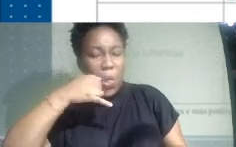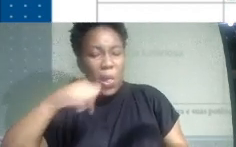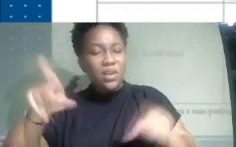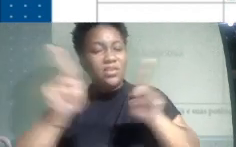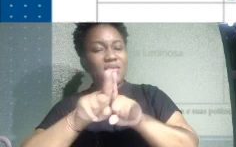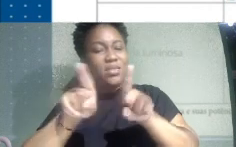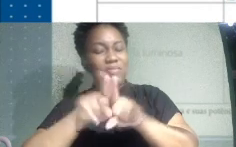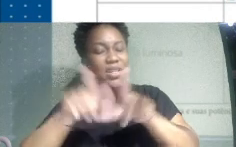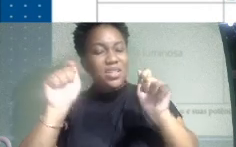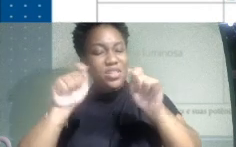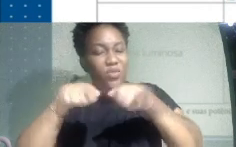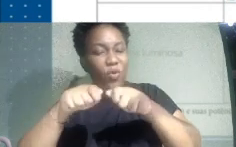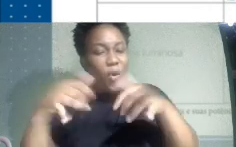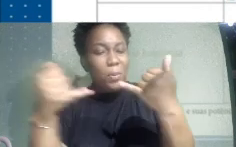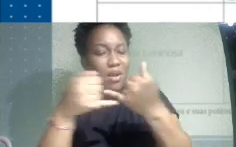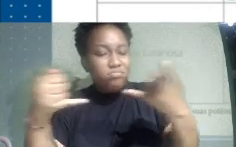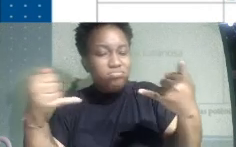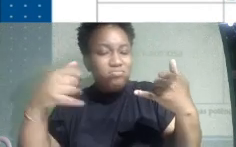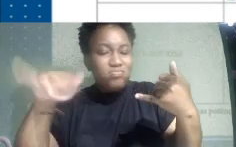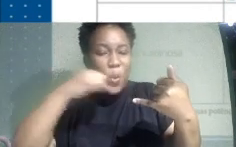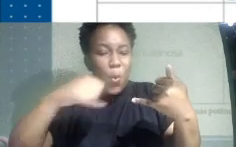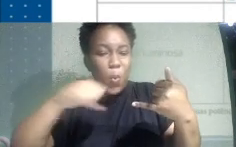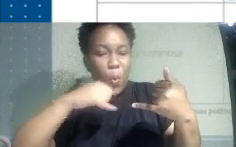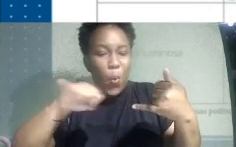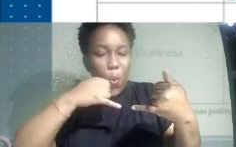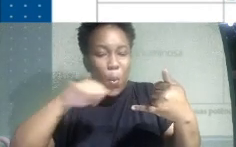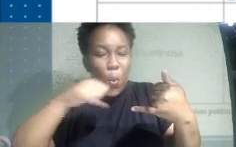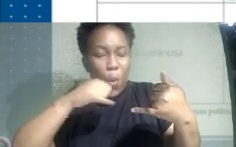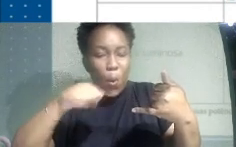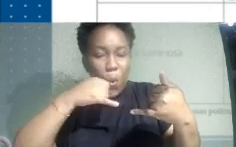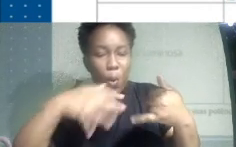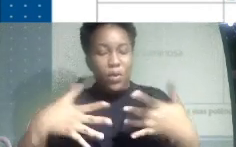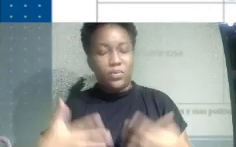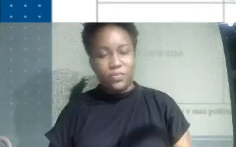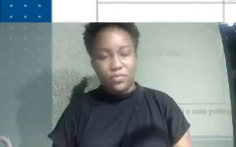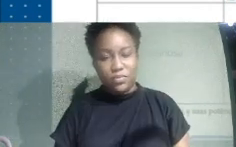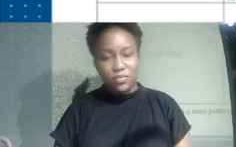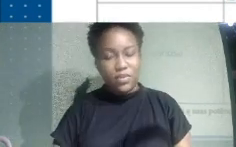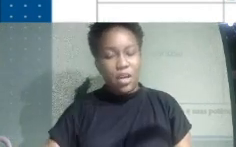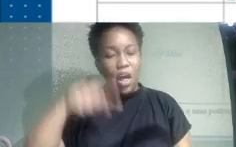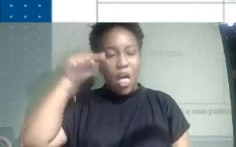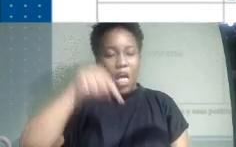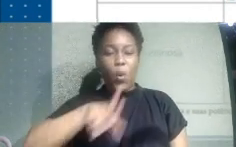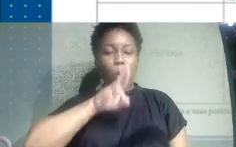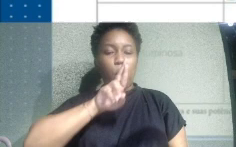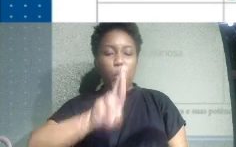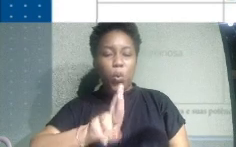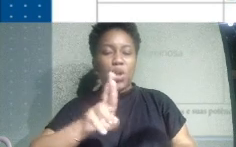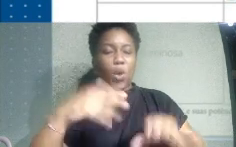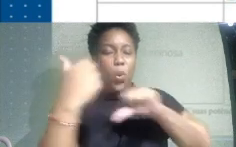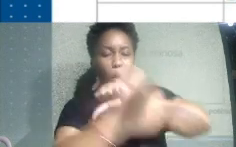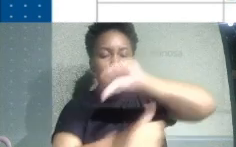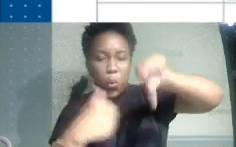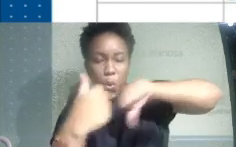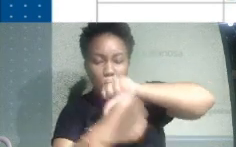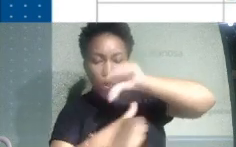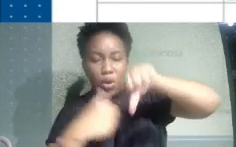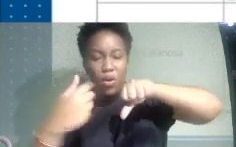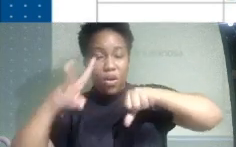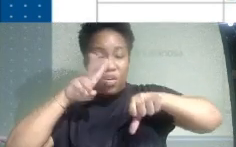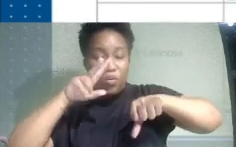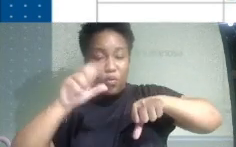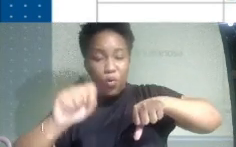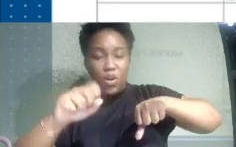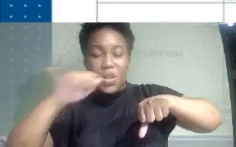térmica, né? E a potência luminosa, ela transforma a intensidade de luz. Na verdade, ela é o resultado da transformação da intensidade de luz, né?